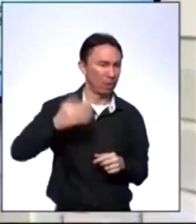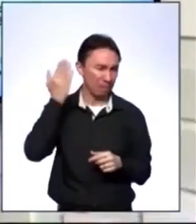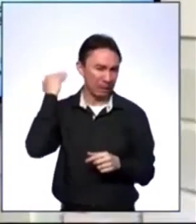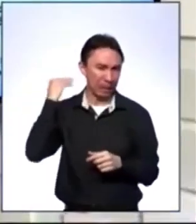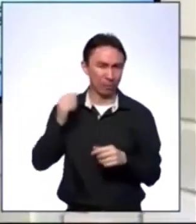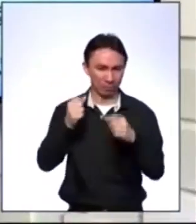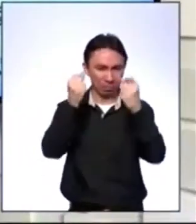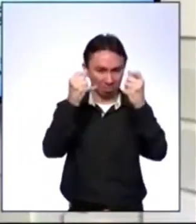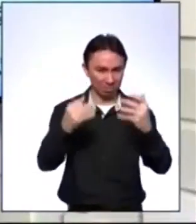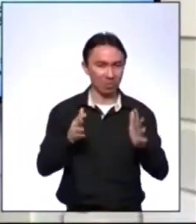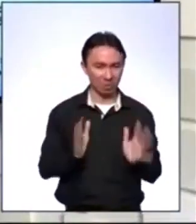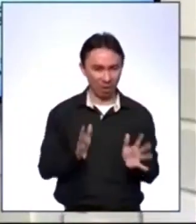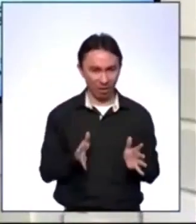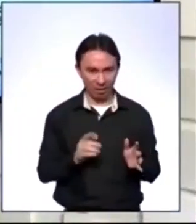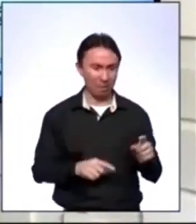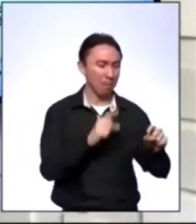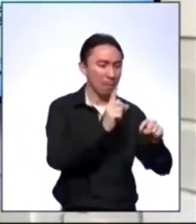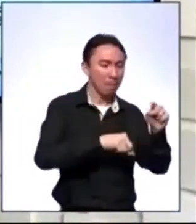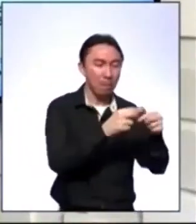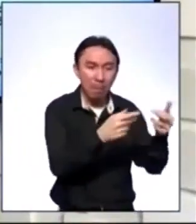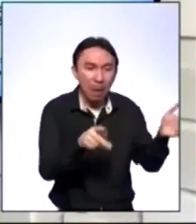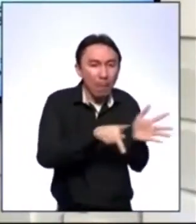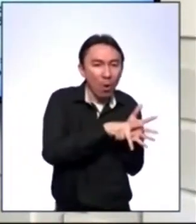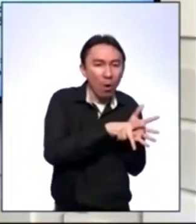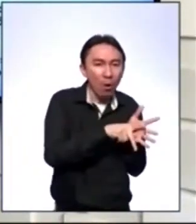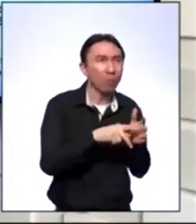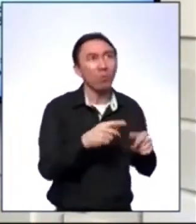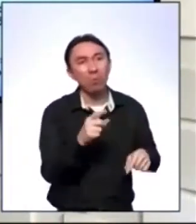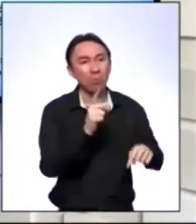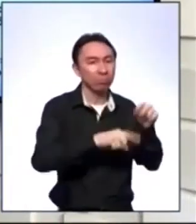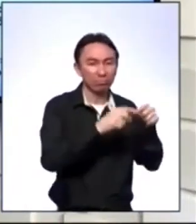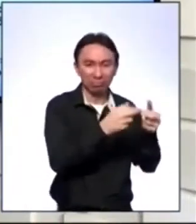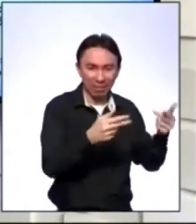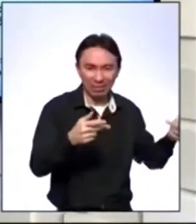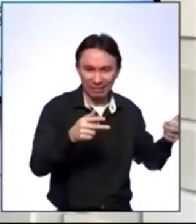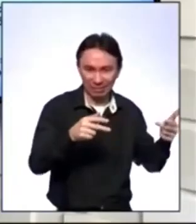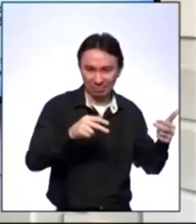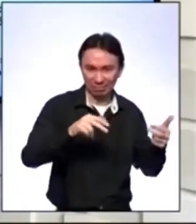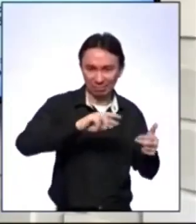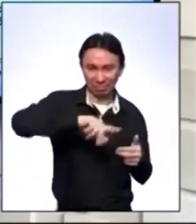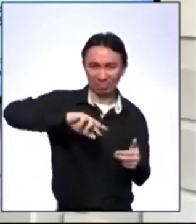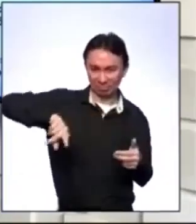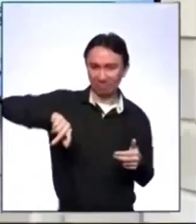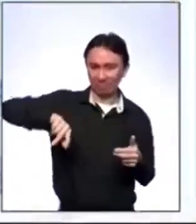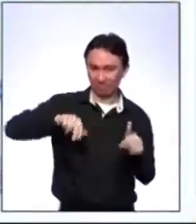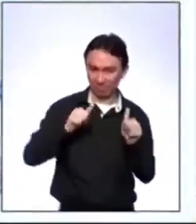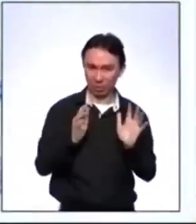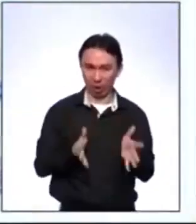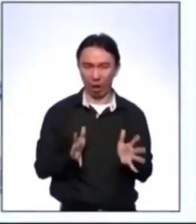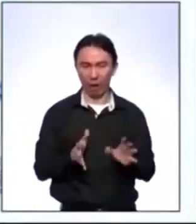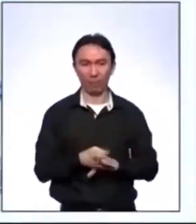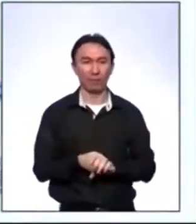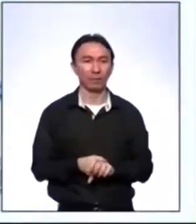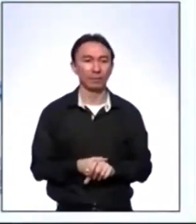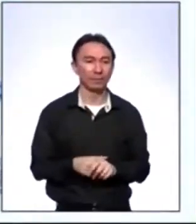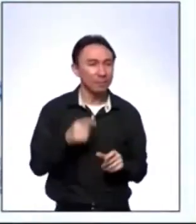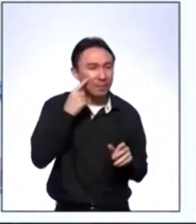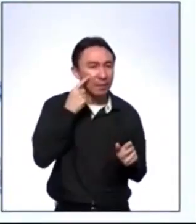Bem material, fontes materiais, fontes imateriais. Agora olha lá na tela, ó, olha lá.